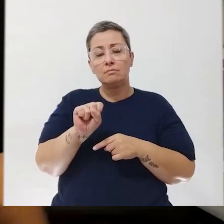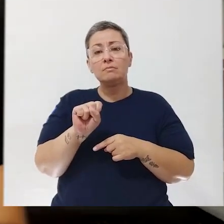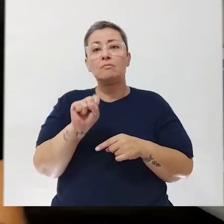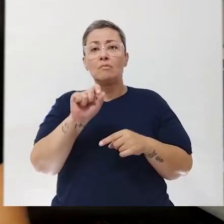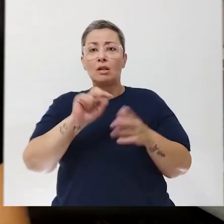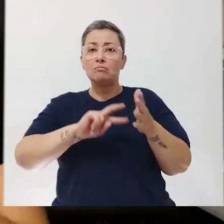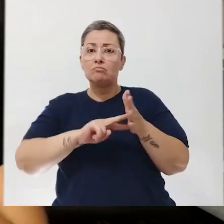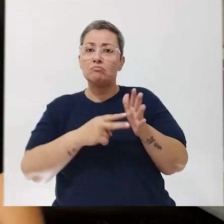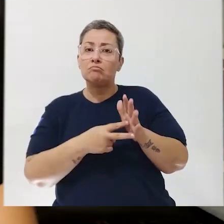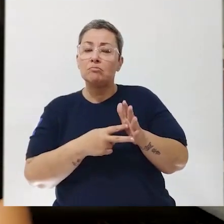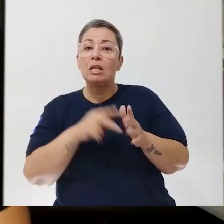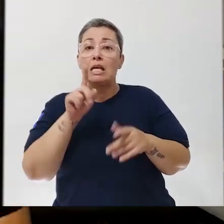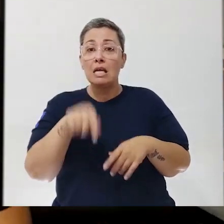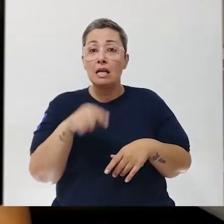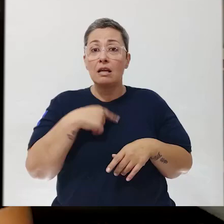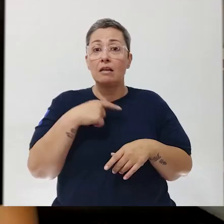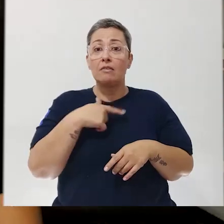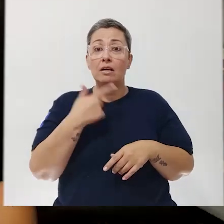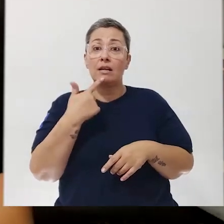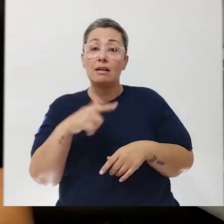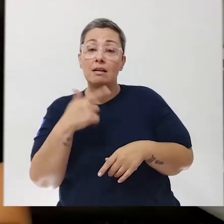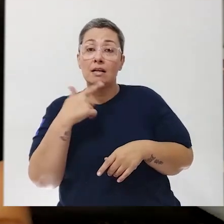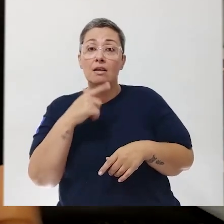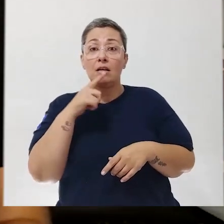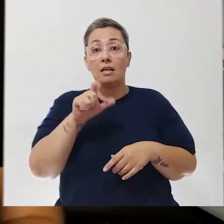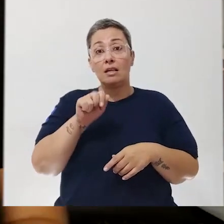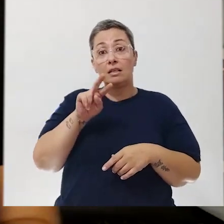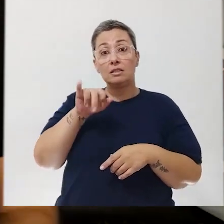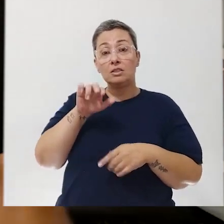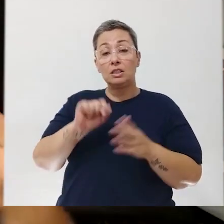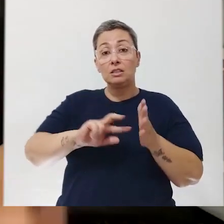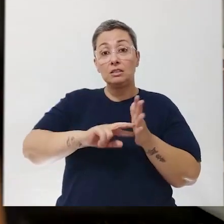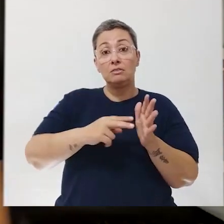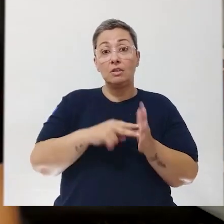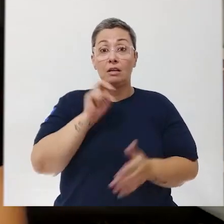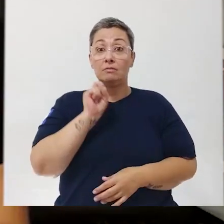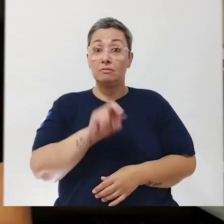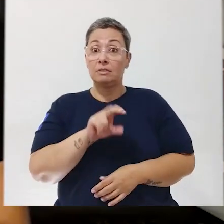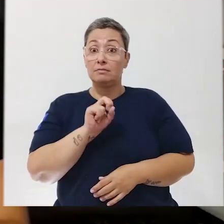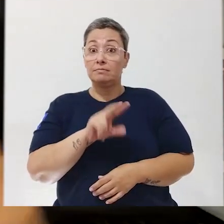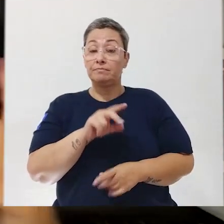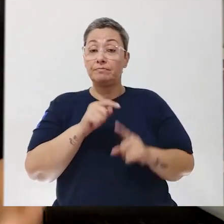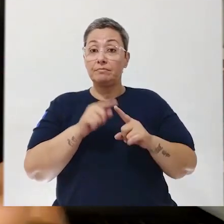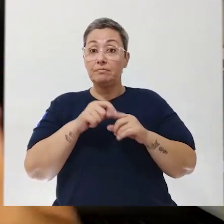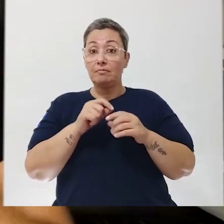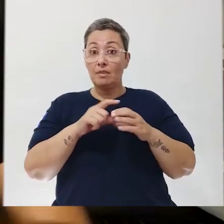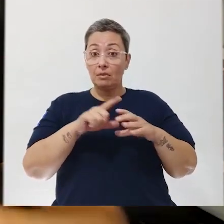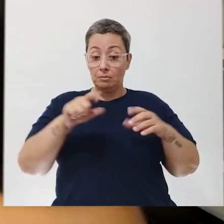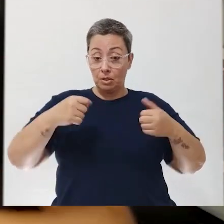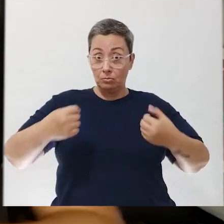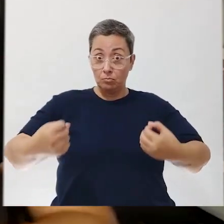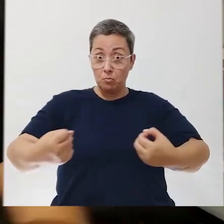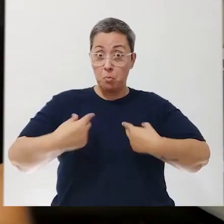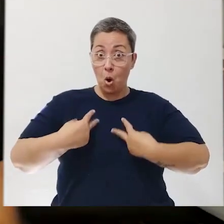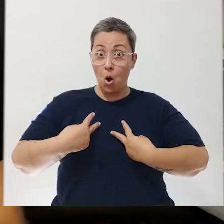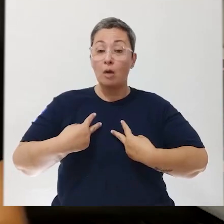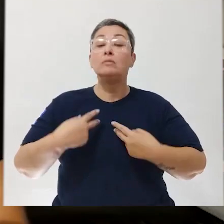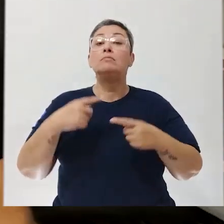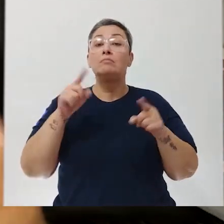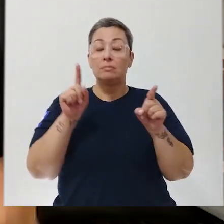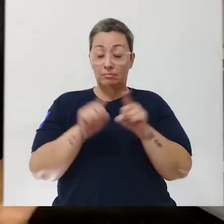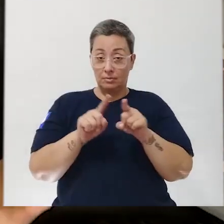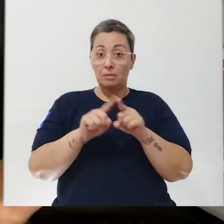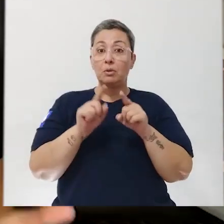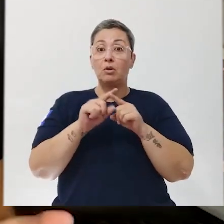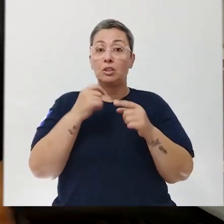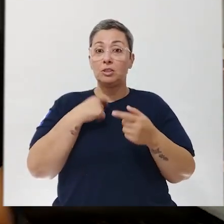Ela vem do idioma latim, que significa veneno. Por isso, ao invadirem o nosso corpo, os